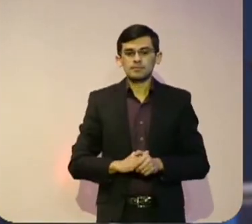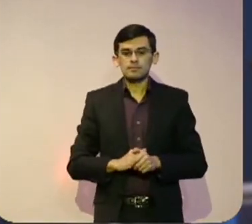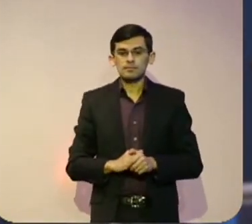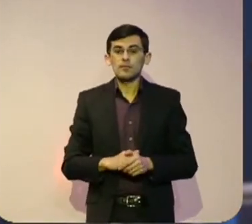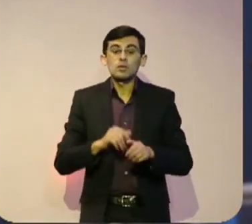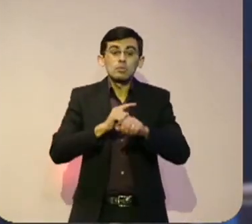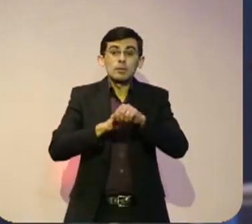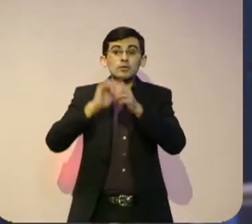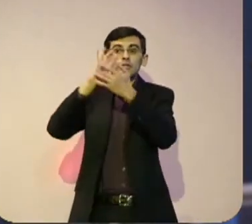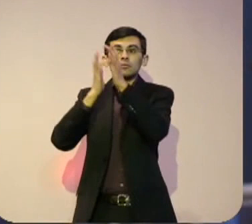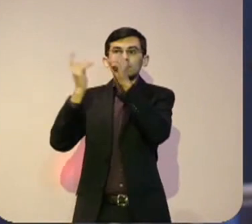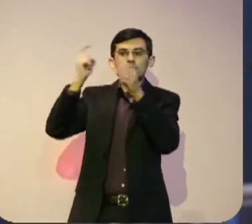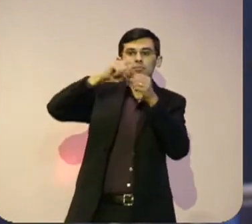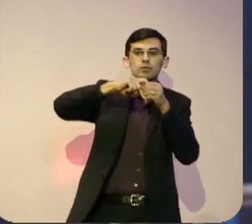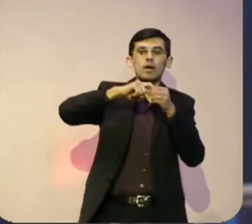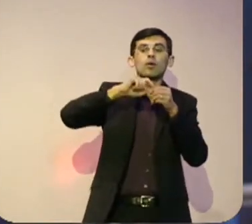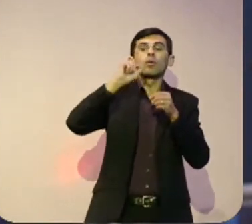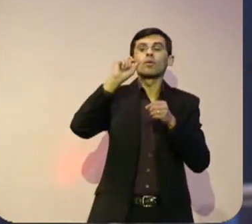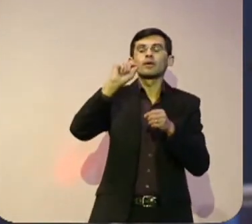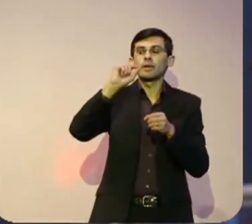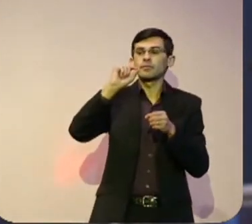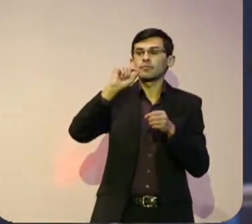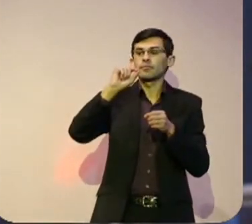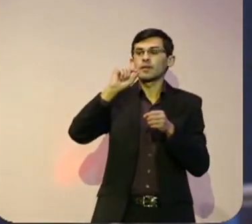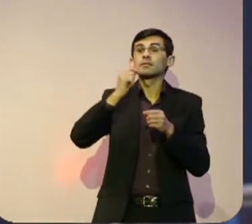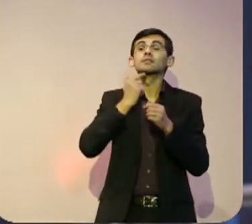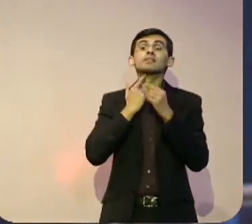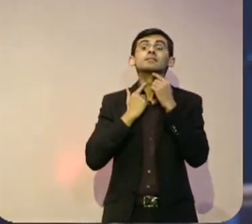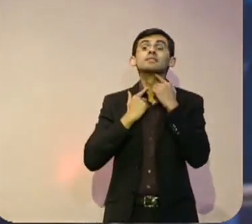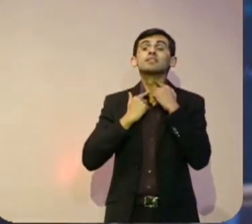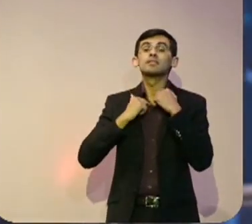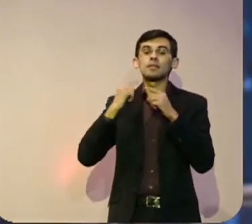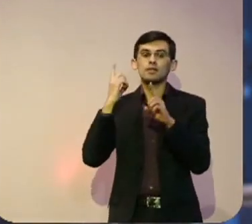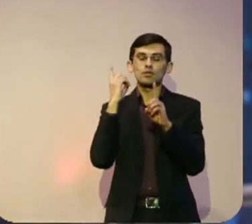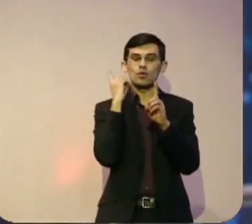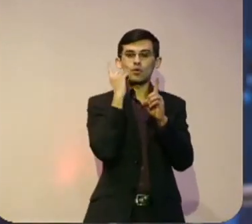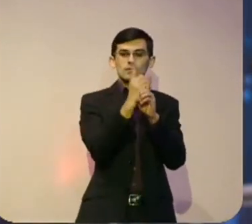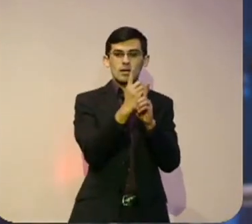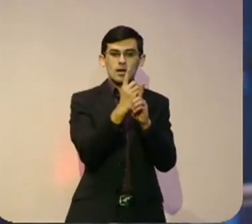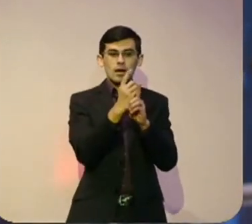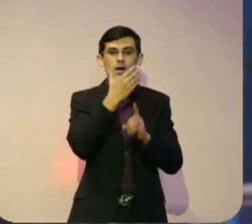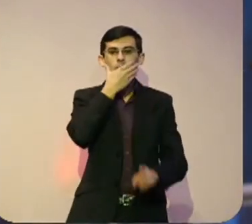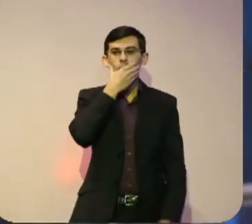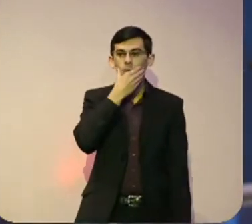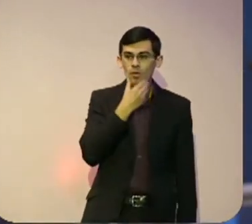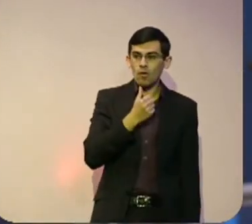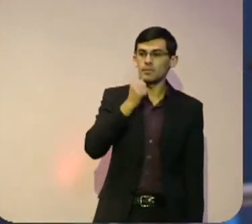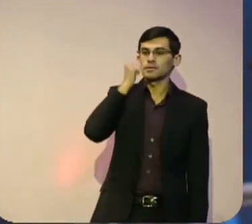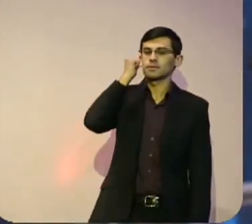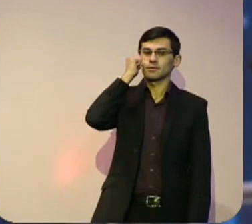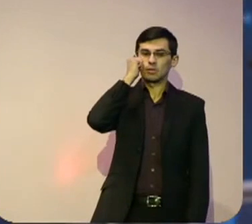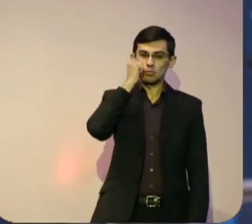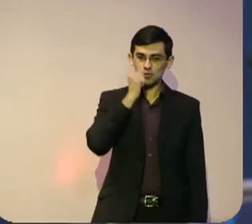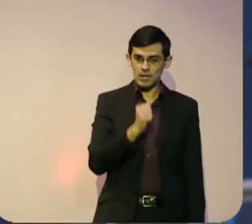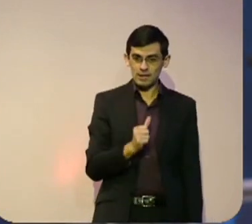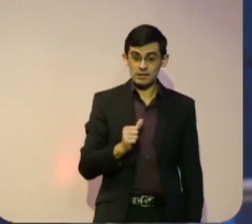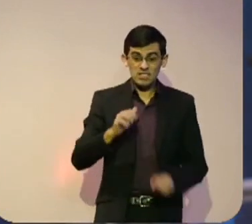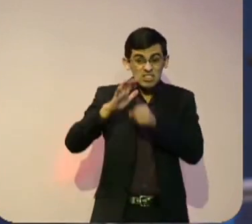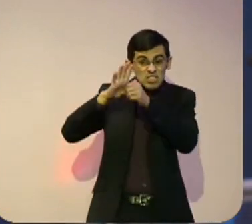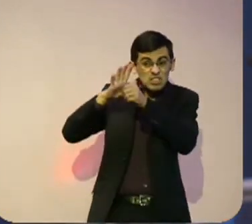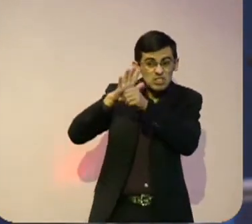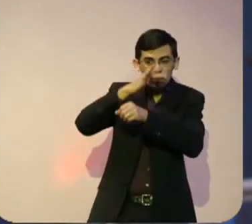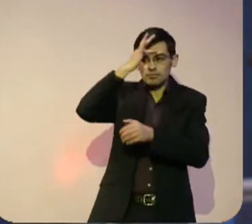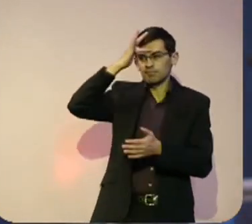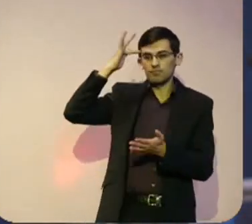E quando Ele vier, Ele deseja encontrar homens e mulheres cheios